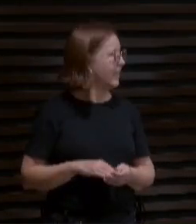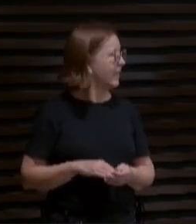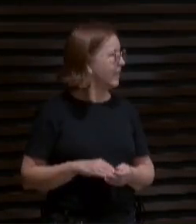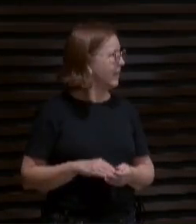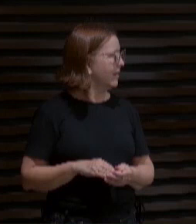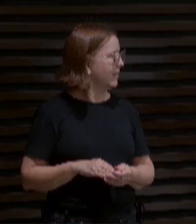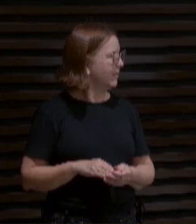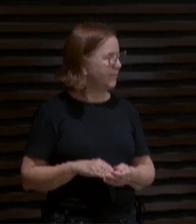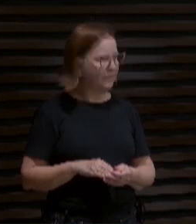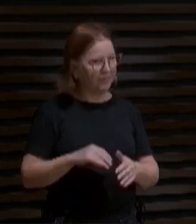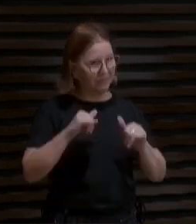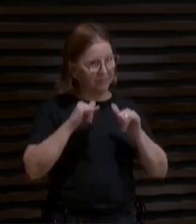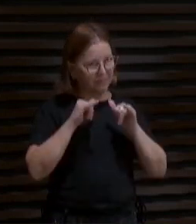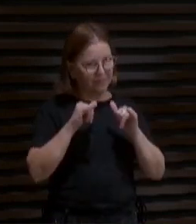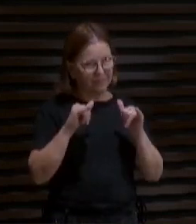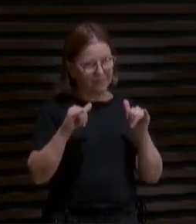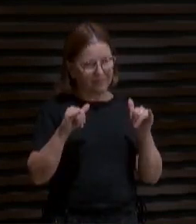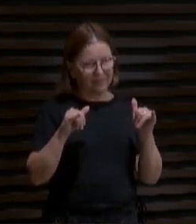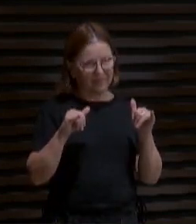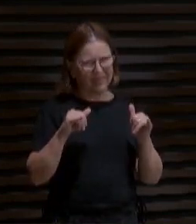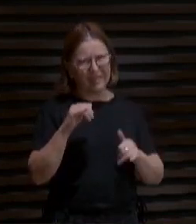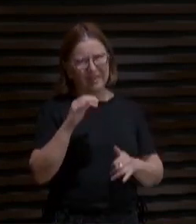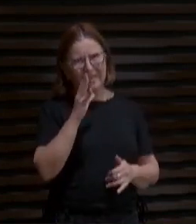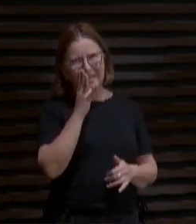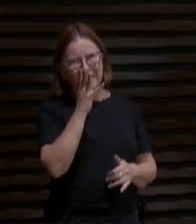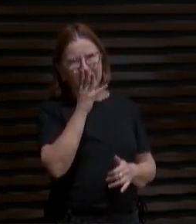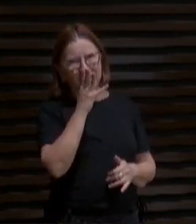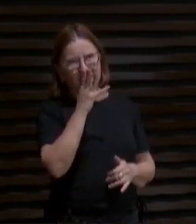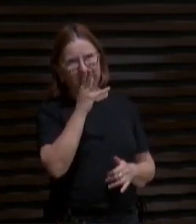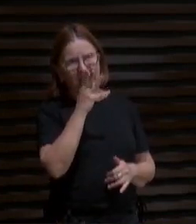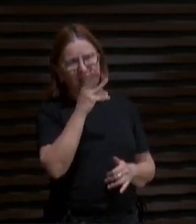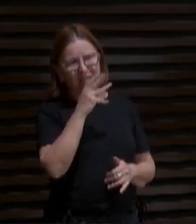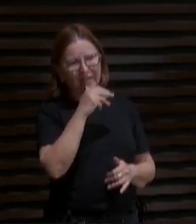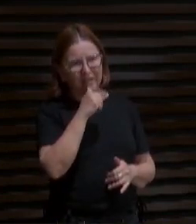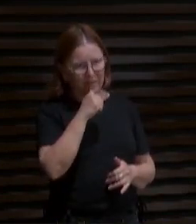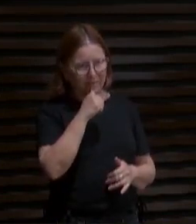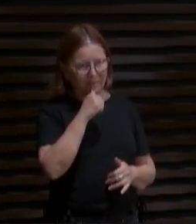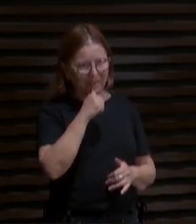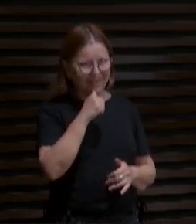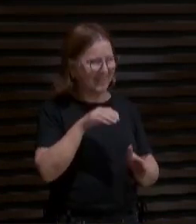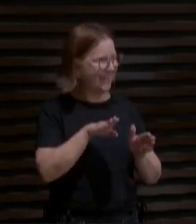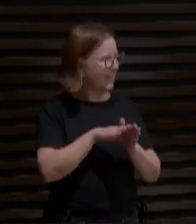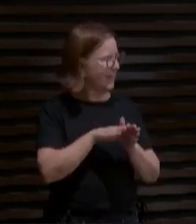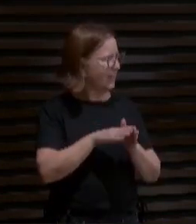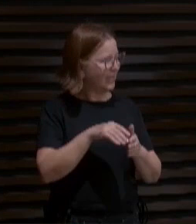Eu vou dizer para vocês que vai demorar a chegar lá no texto.